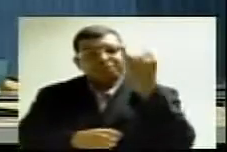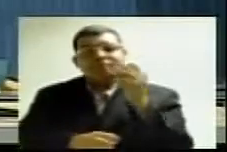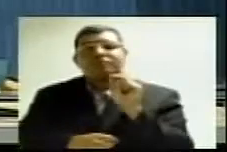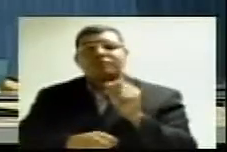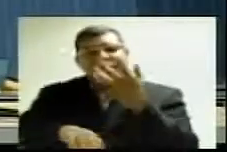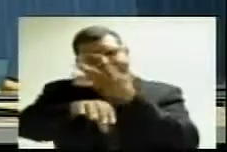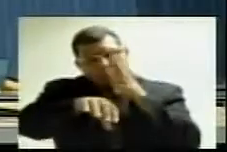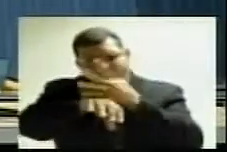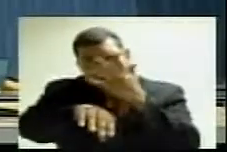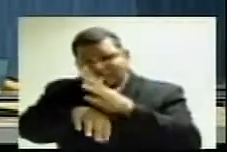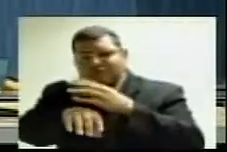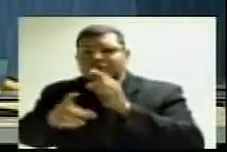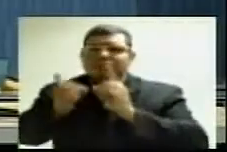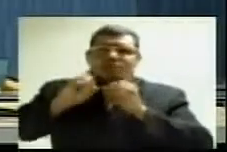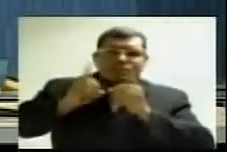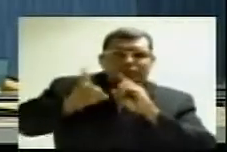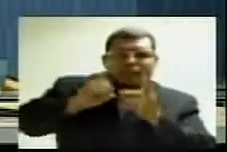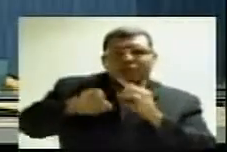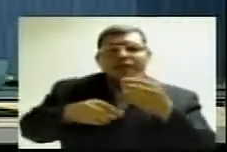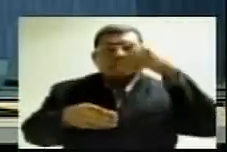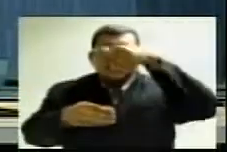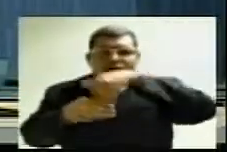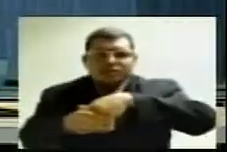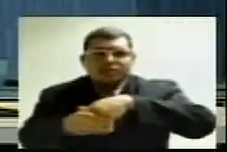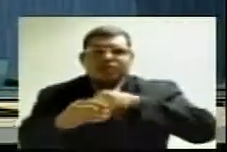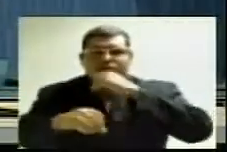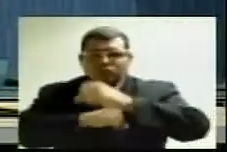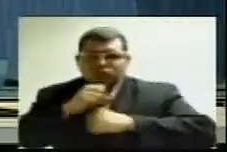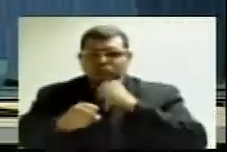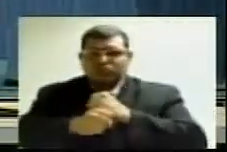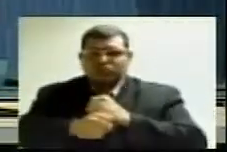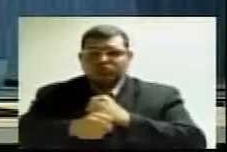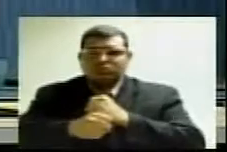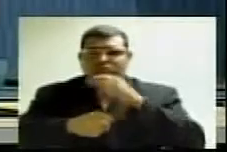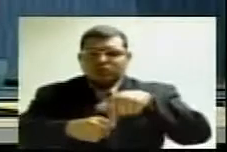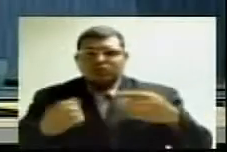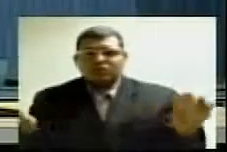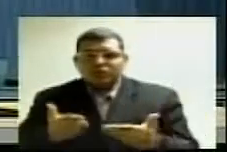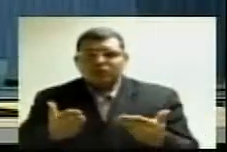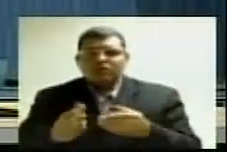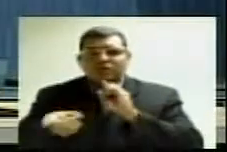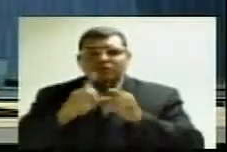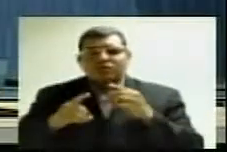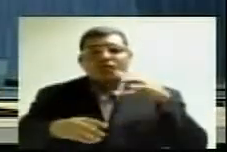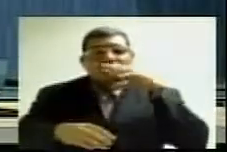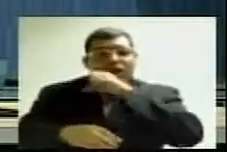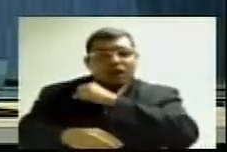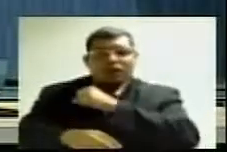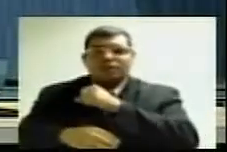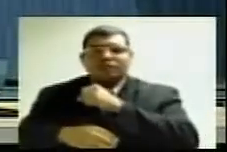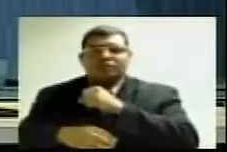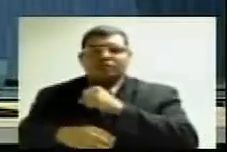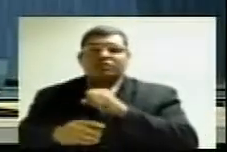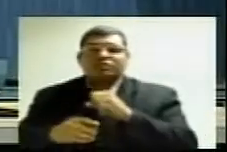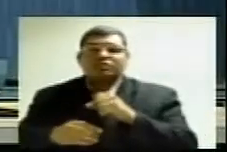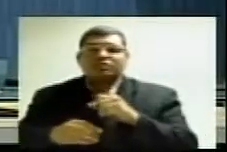para qualificar o debate em torno das eleições presidenciais. Debate raso,